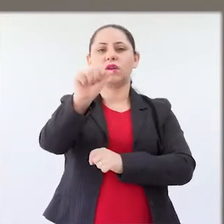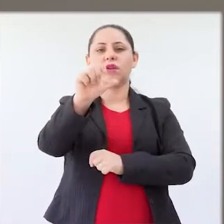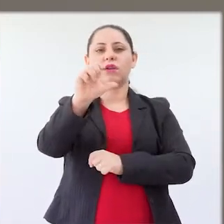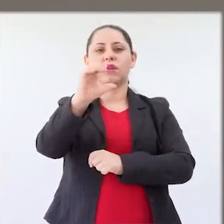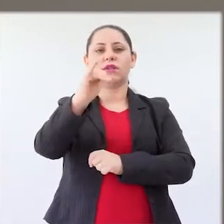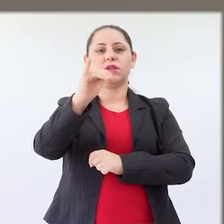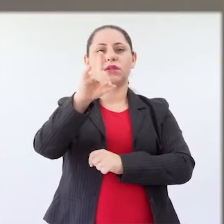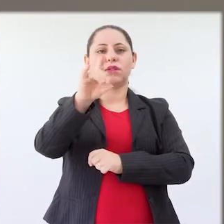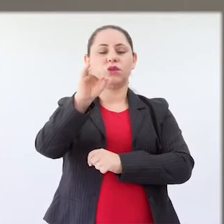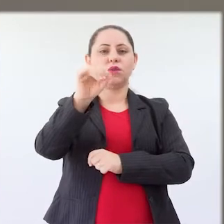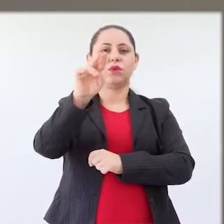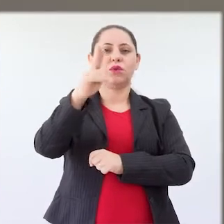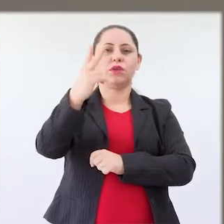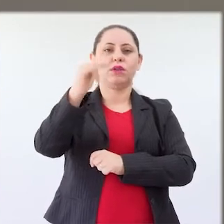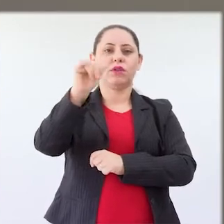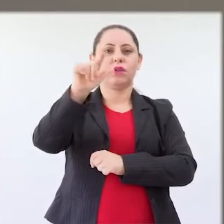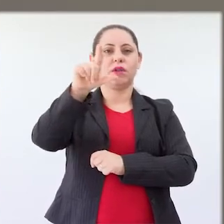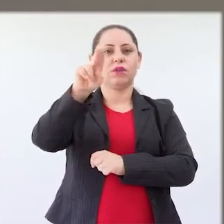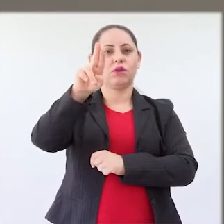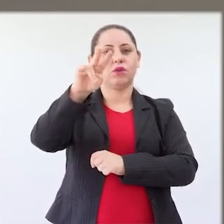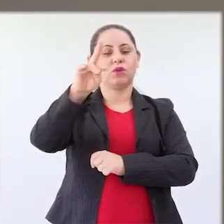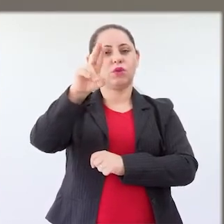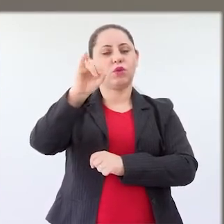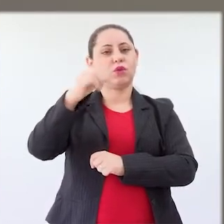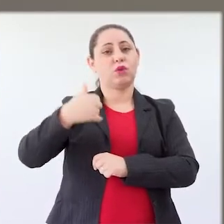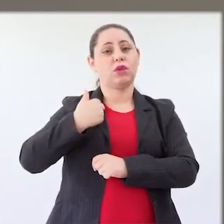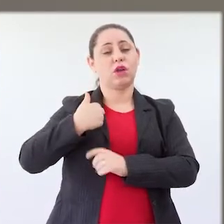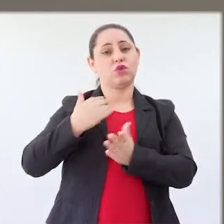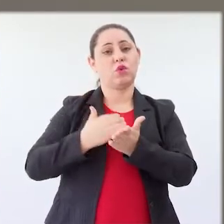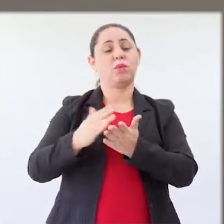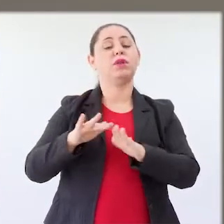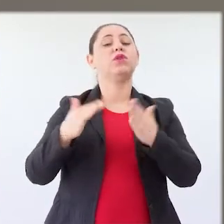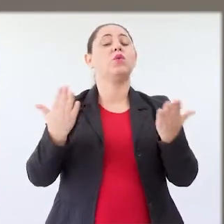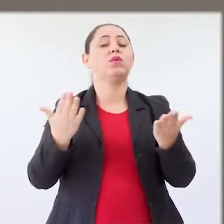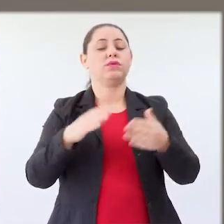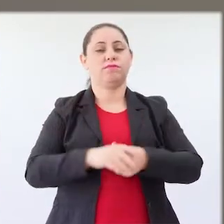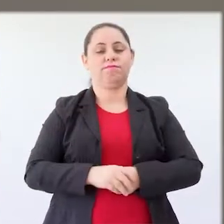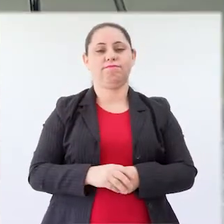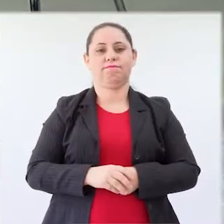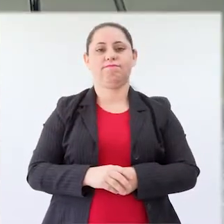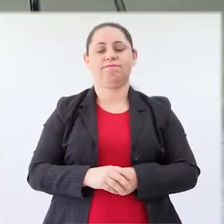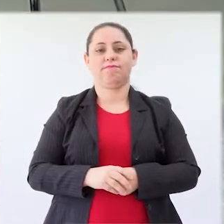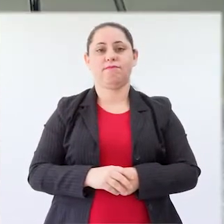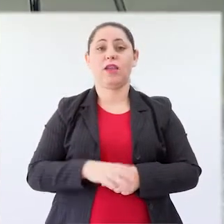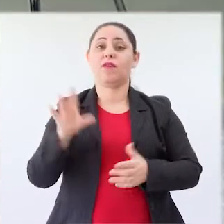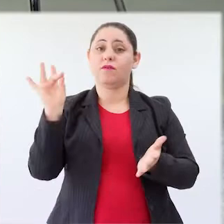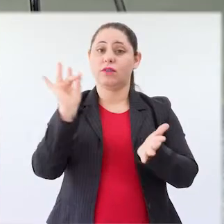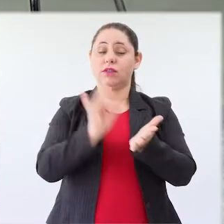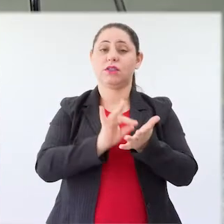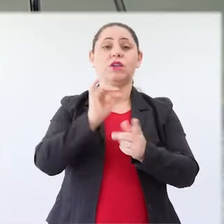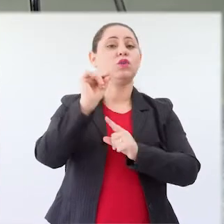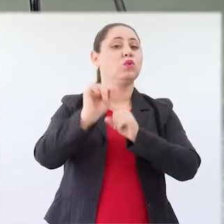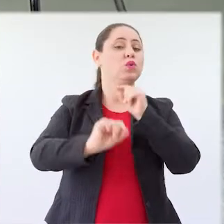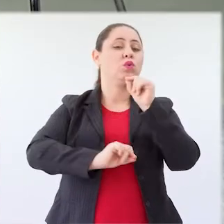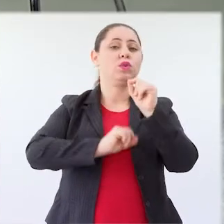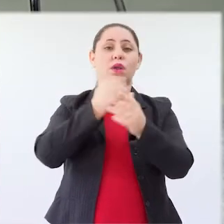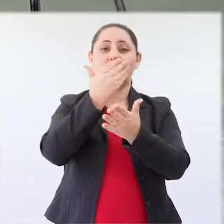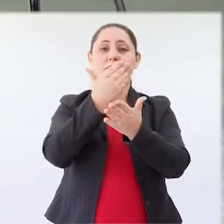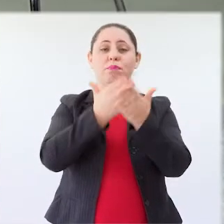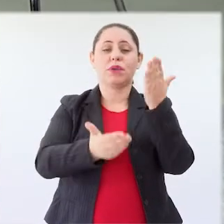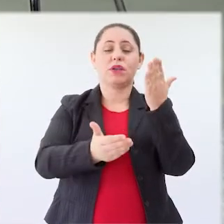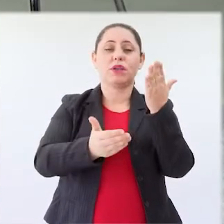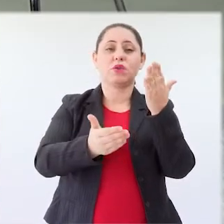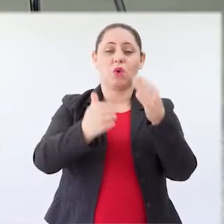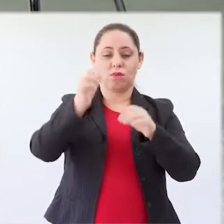ácido hialurônico pelo corpo ocorre a partir de quantos anos e quando ele é indicado? Na verdade, a questão da